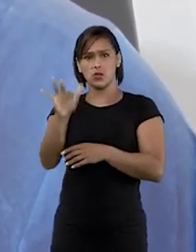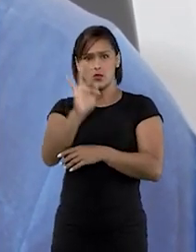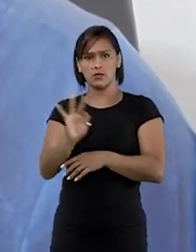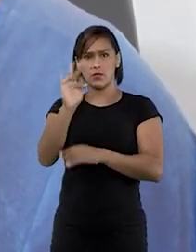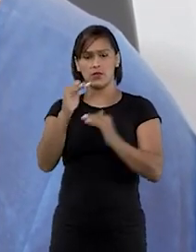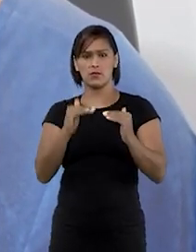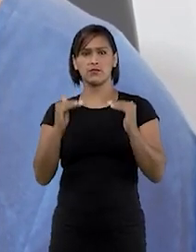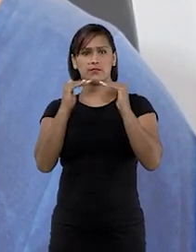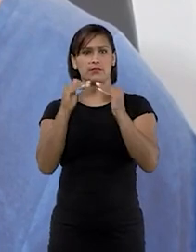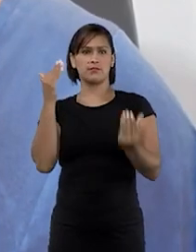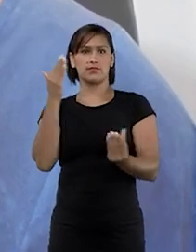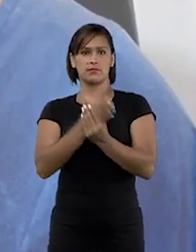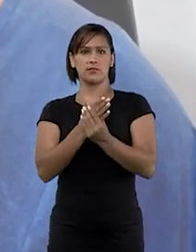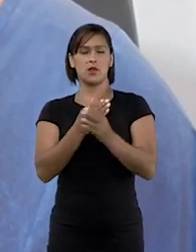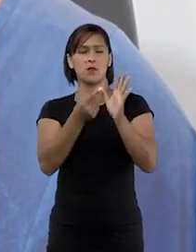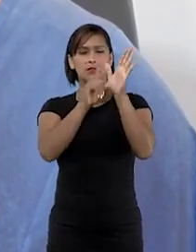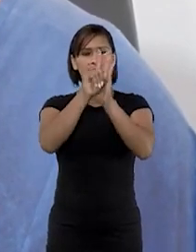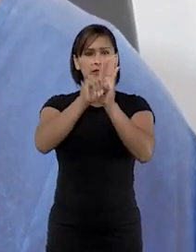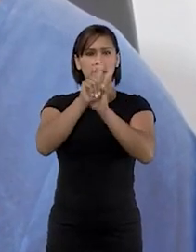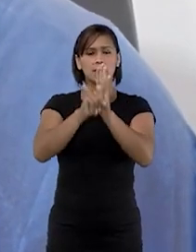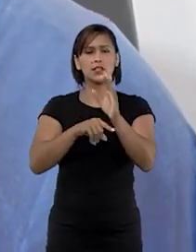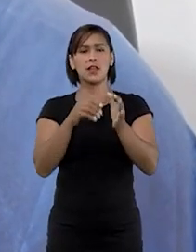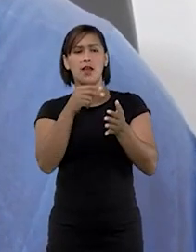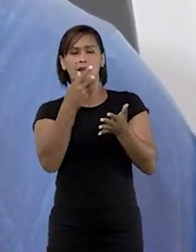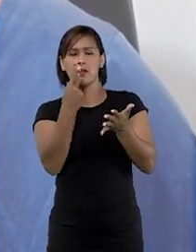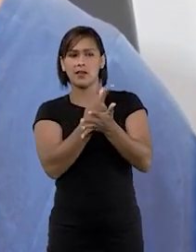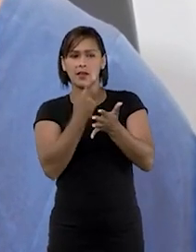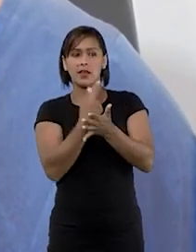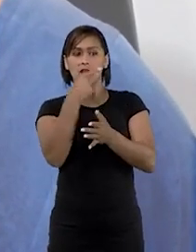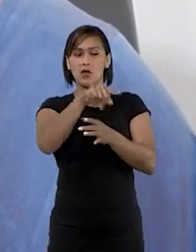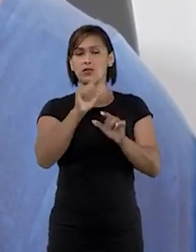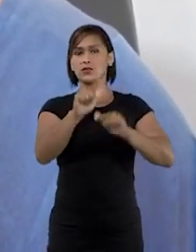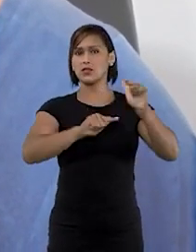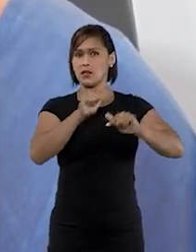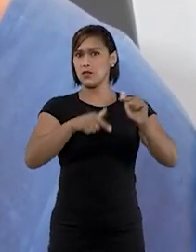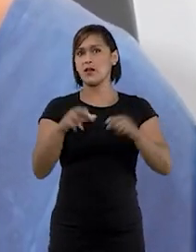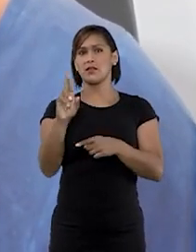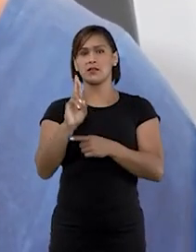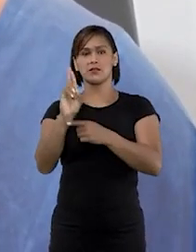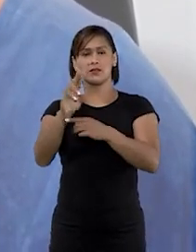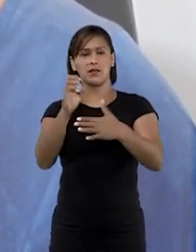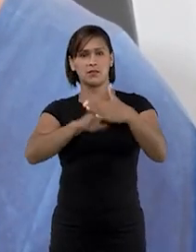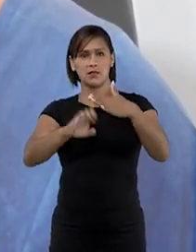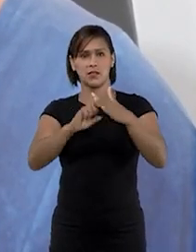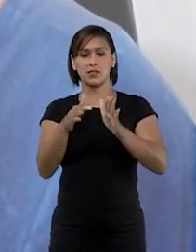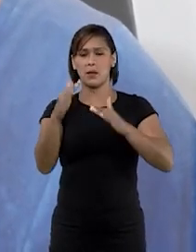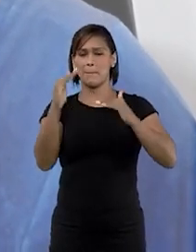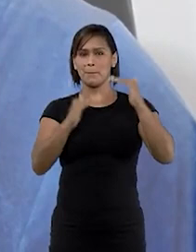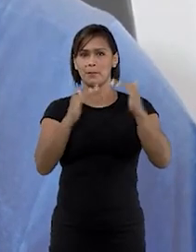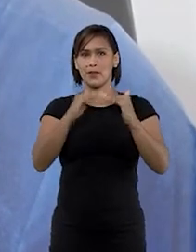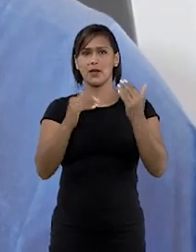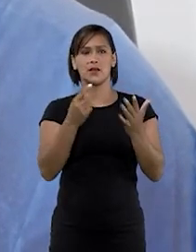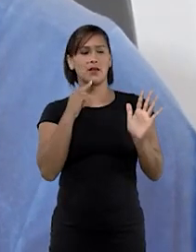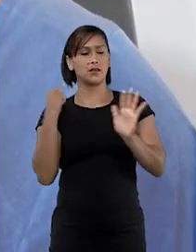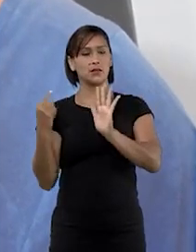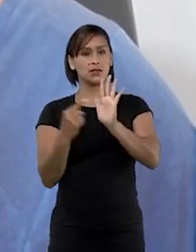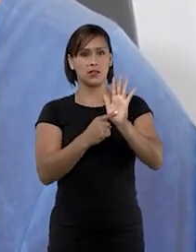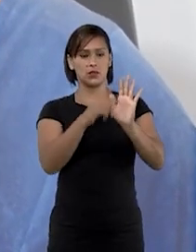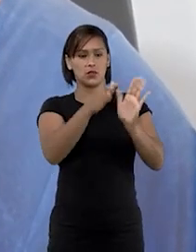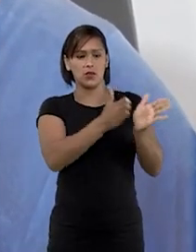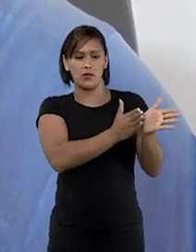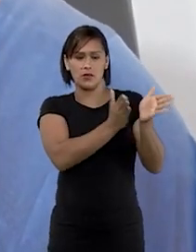instaurou o incidente processual para averiguar eventuais falhas nos trabalhos da entidade em paralelo devido a denúncias